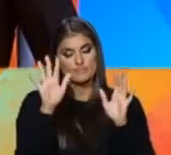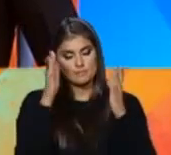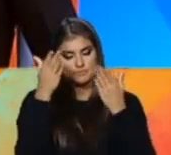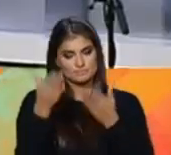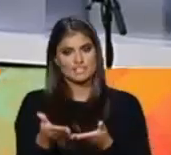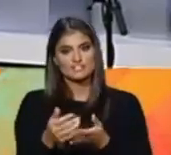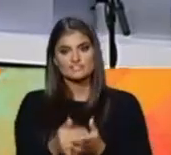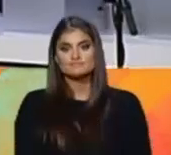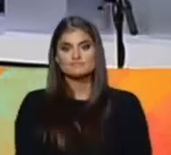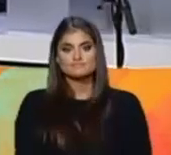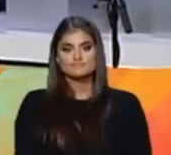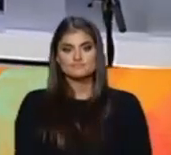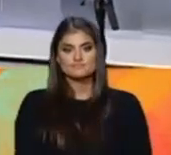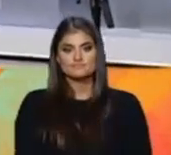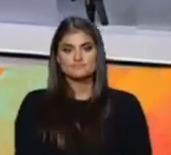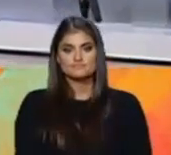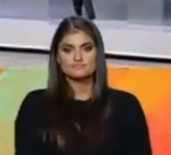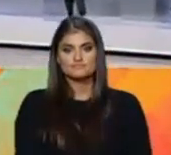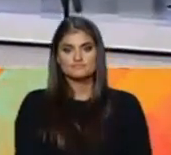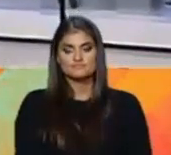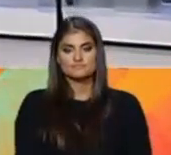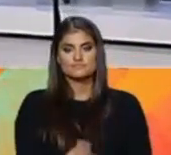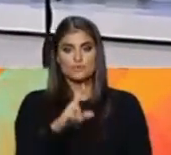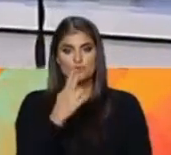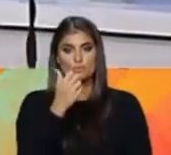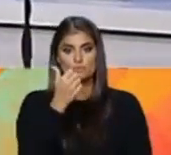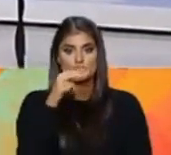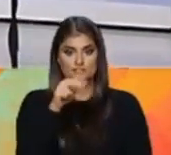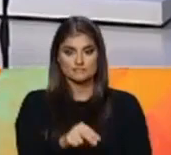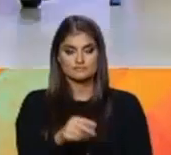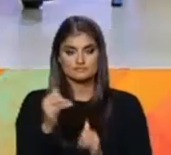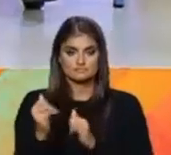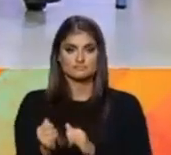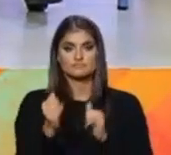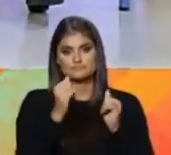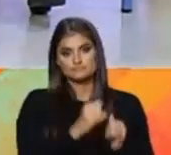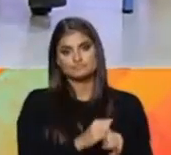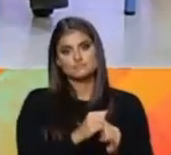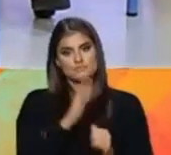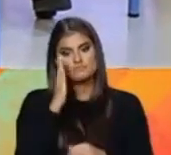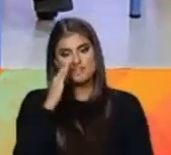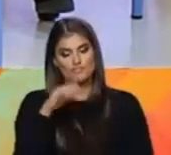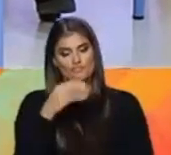Ruben. O Ruben. E o não menos